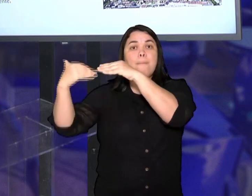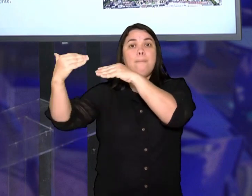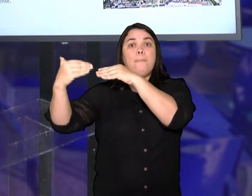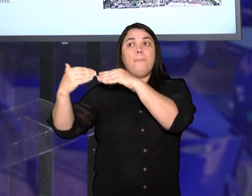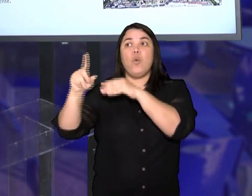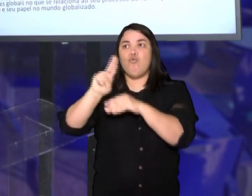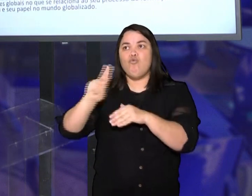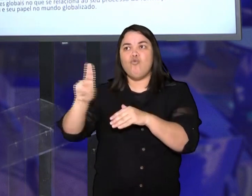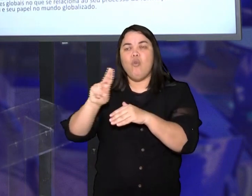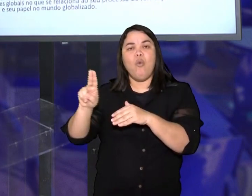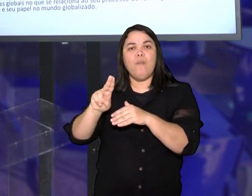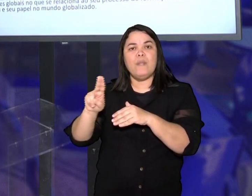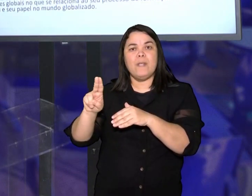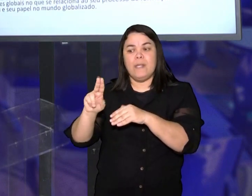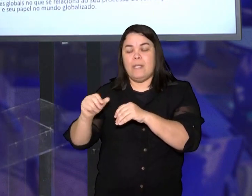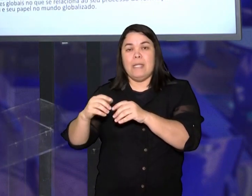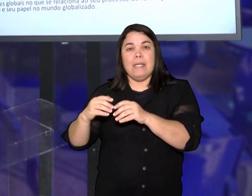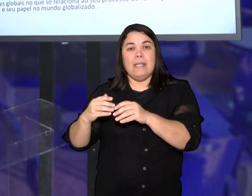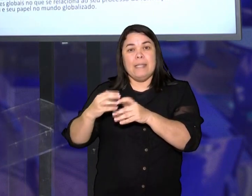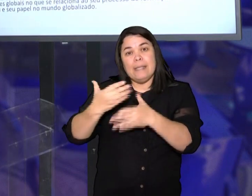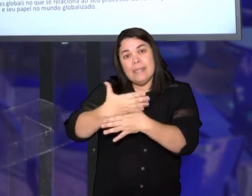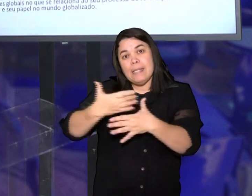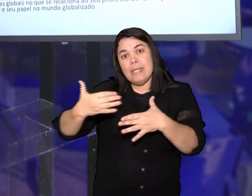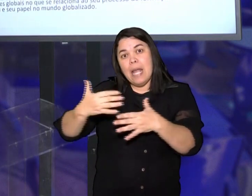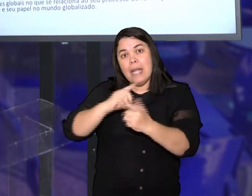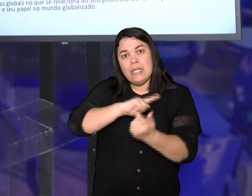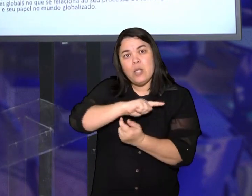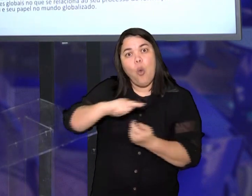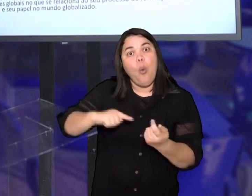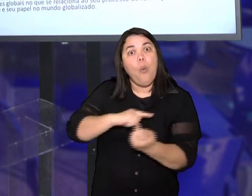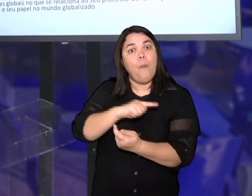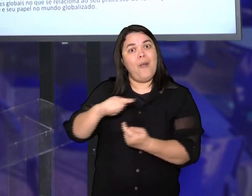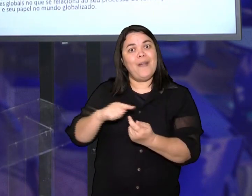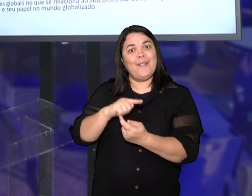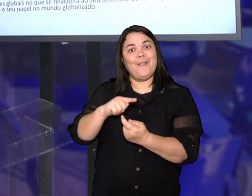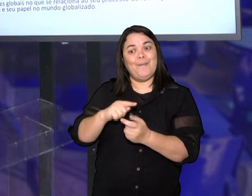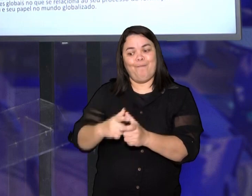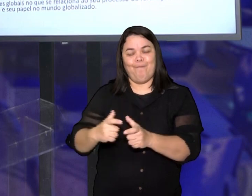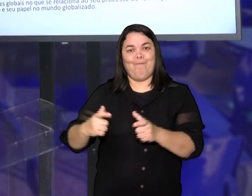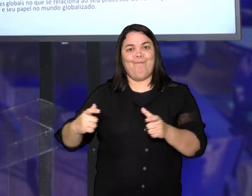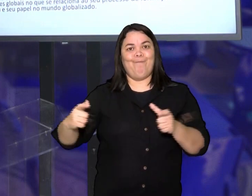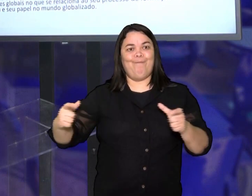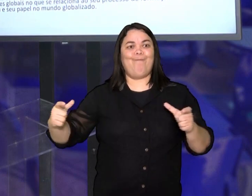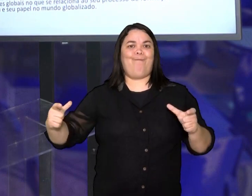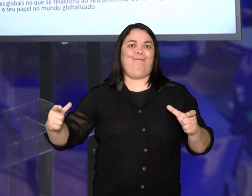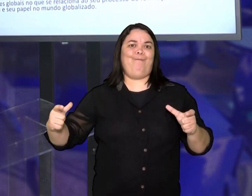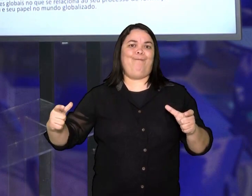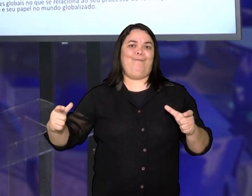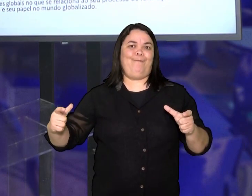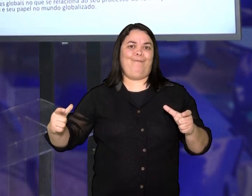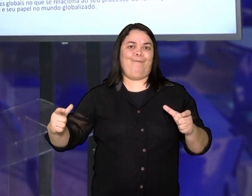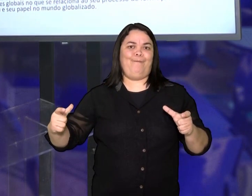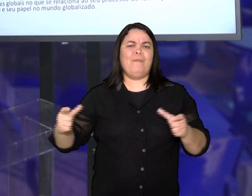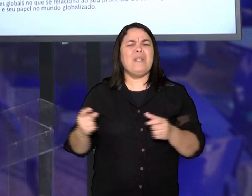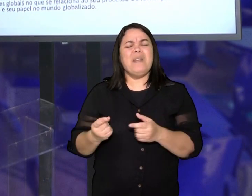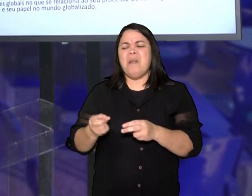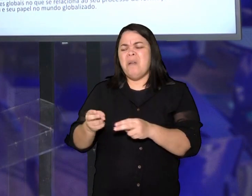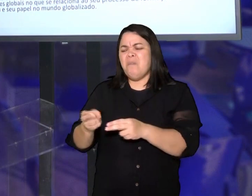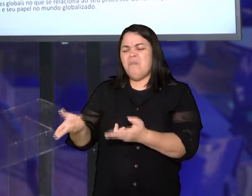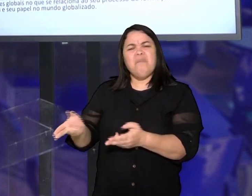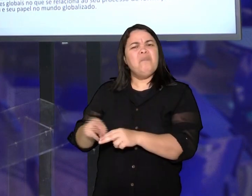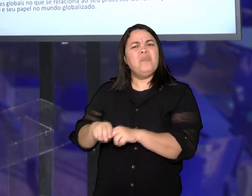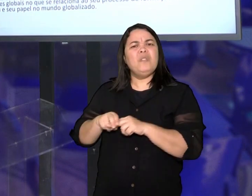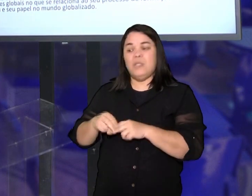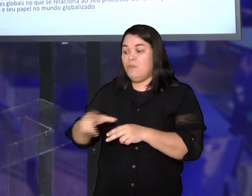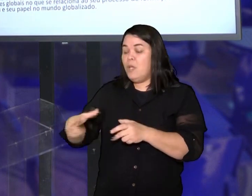globais, né? Aquilo que nós chamamos de cidades globais. Então é importante que a gente, para entender porque essas cidades têm grande processo